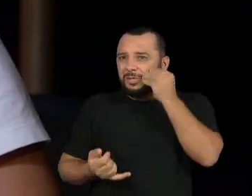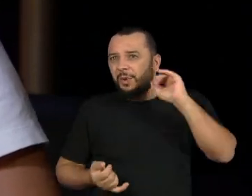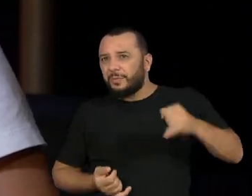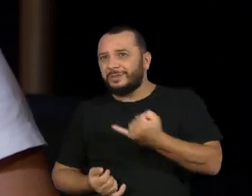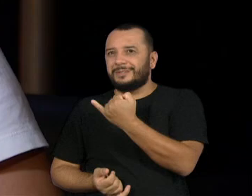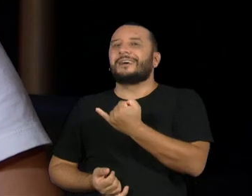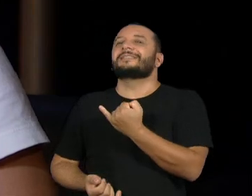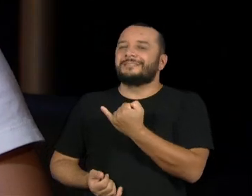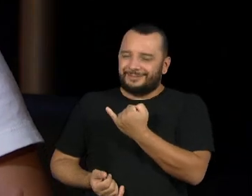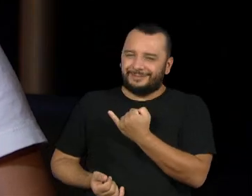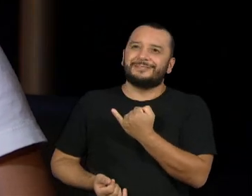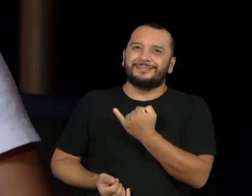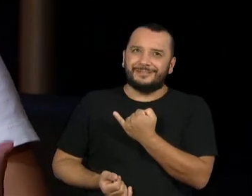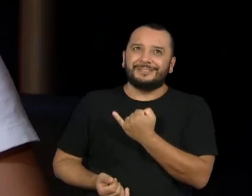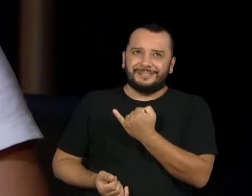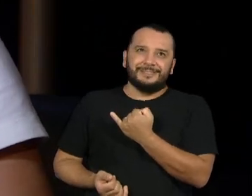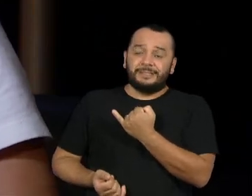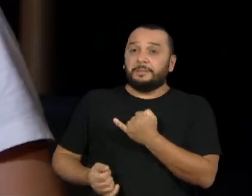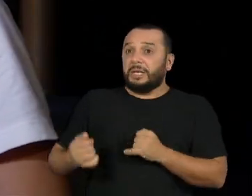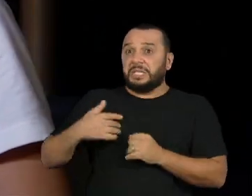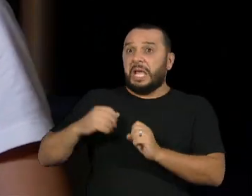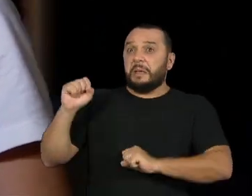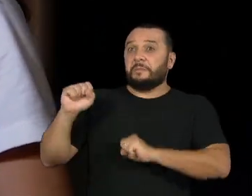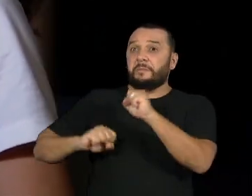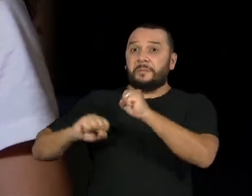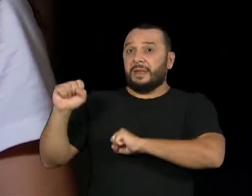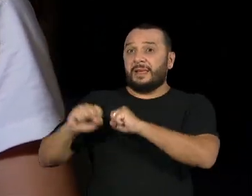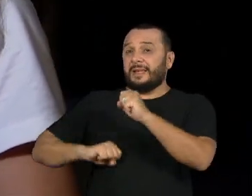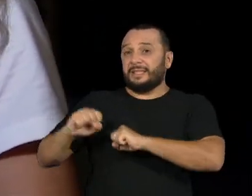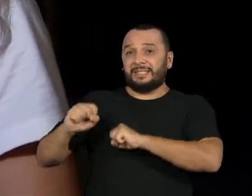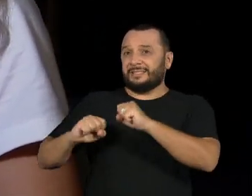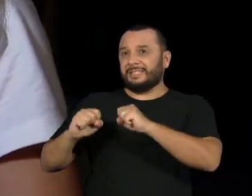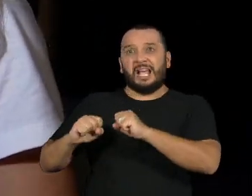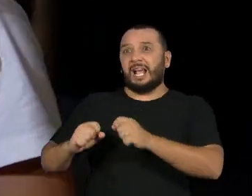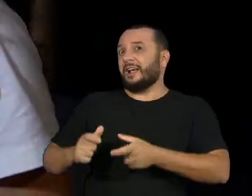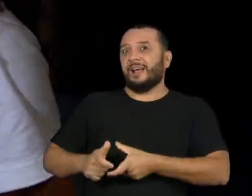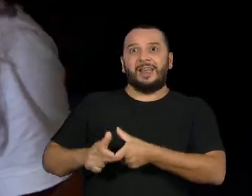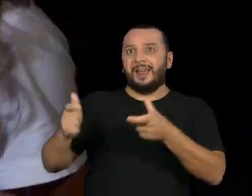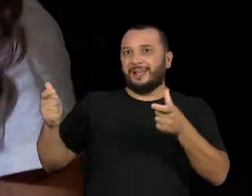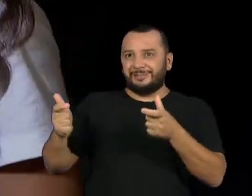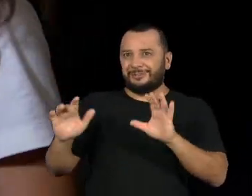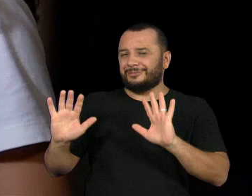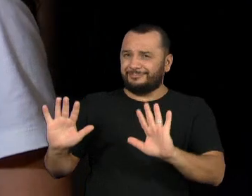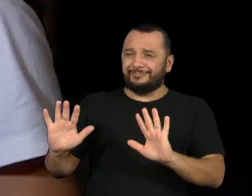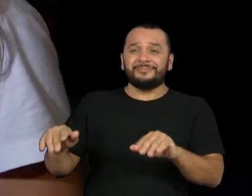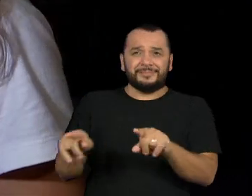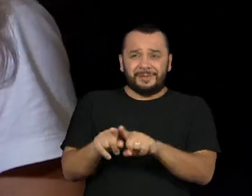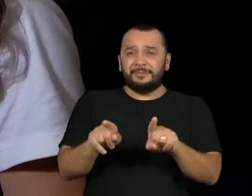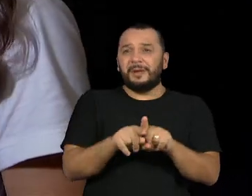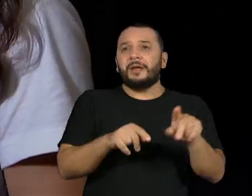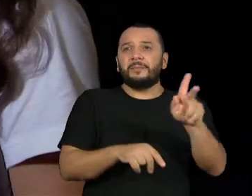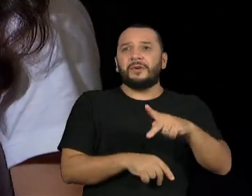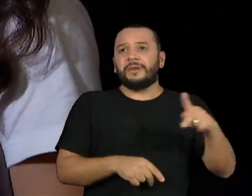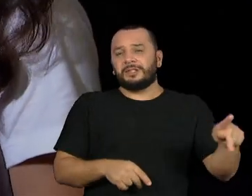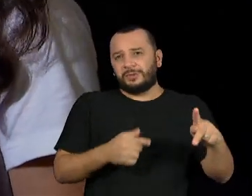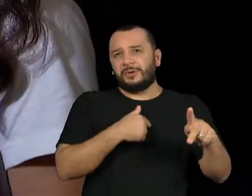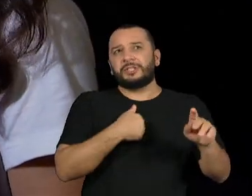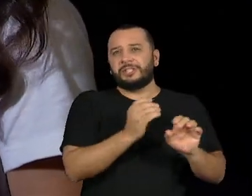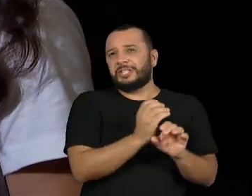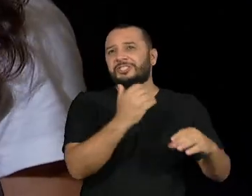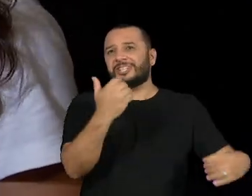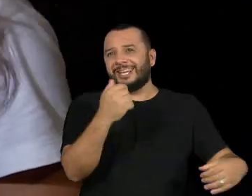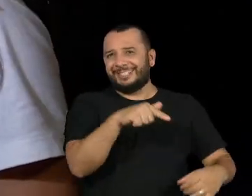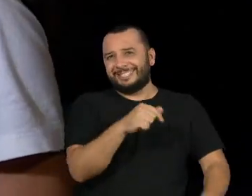Então não seria apoiado por uma grande empresa, seria apoiado por um engenheiro, um professor de engenharia naval chamado Henrique, que eu conheci